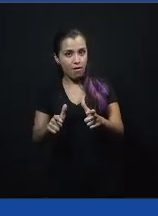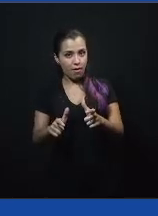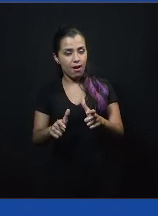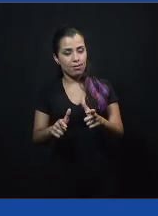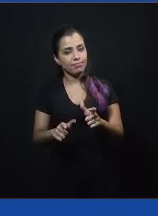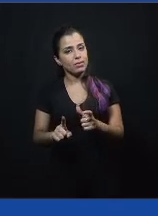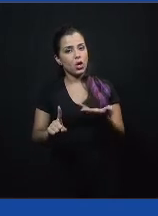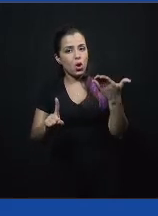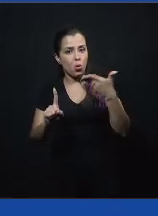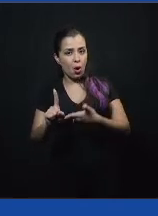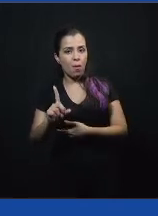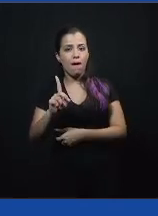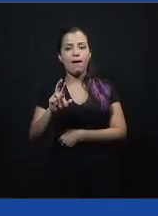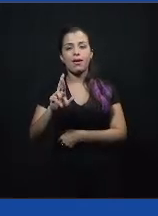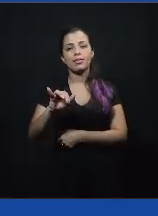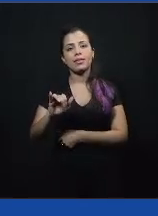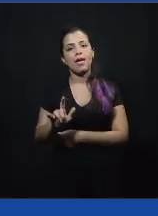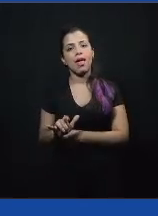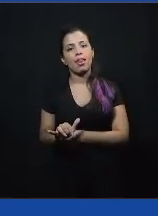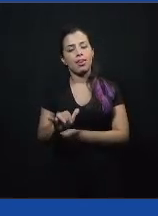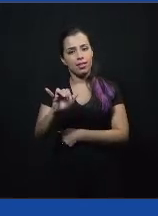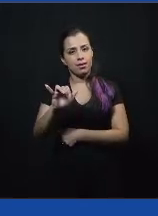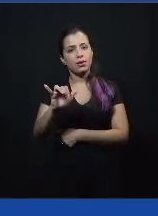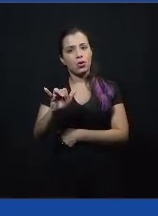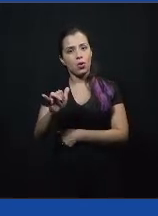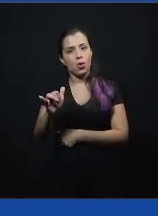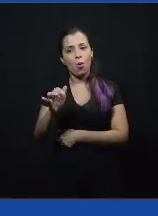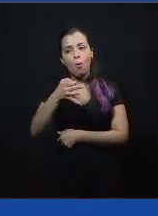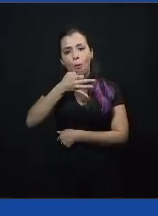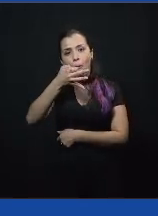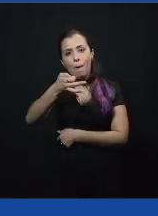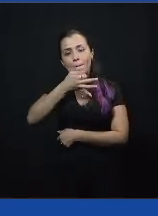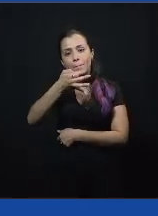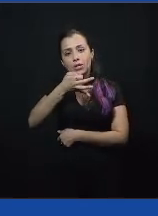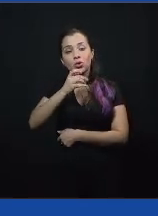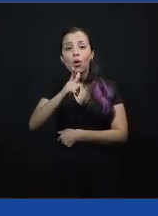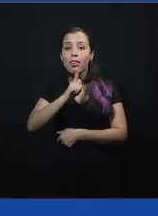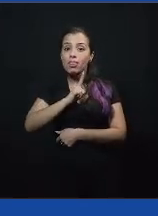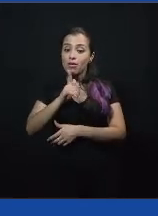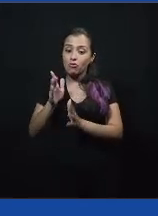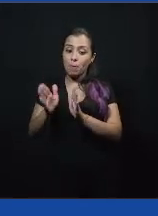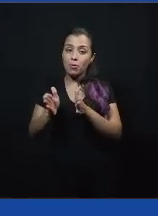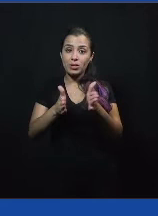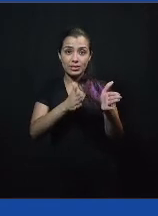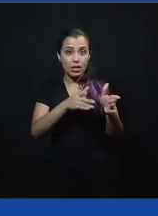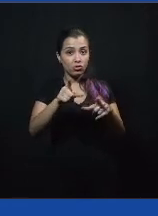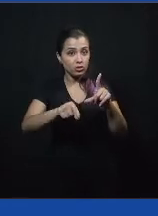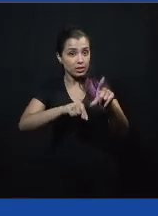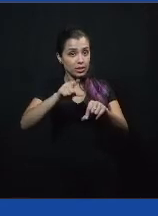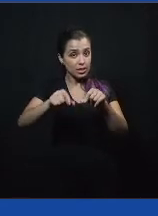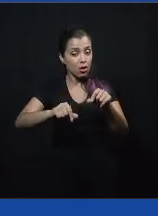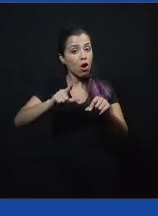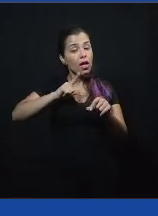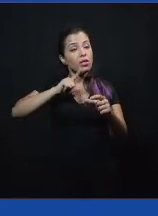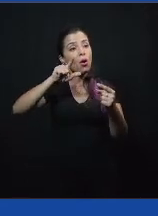comentou a gente e o Guilherme também a gente fez um processo de seleção e a gente ensina uma meta de né concluir